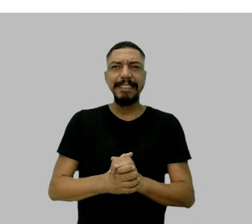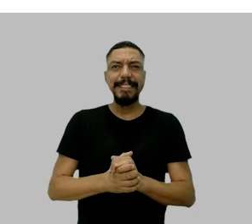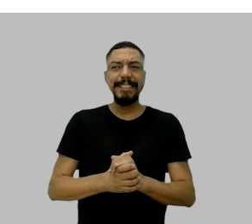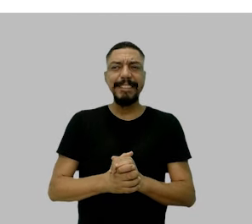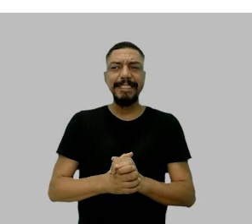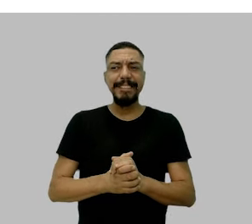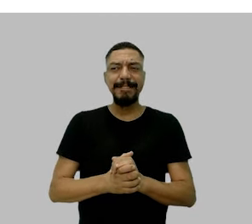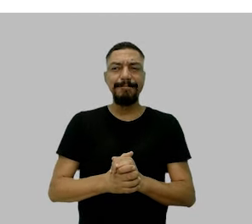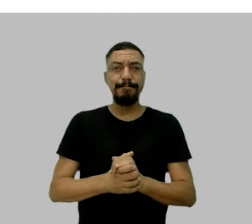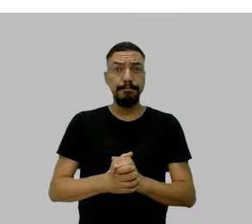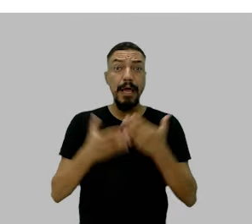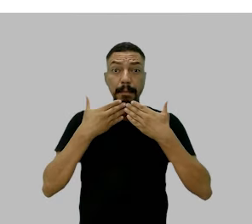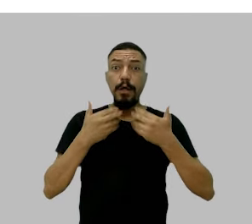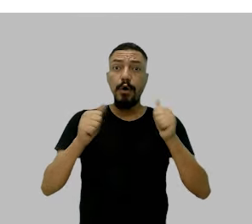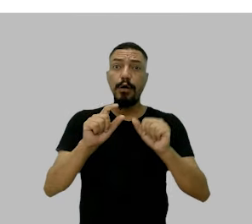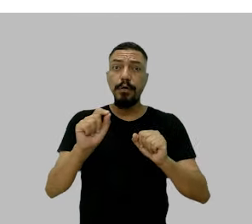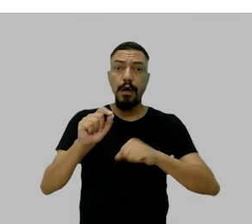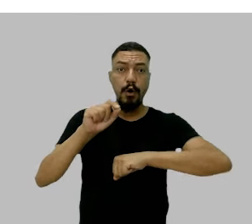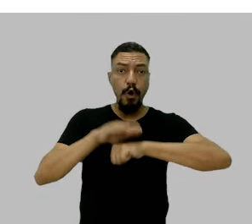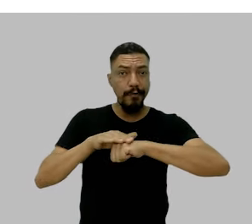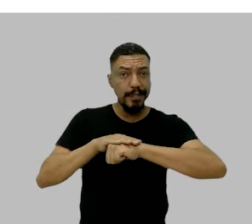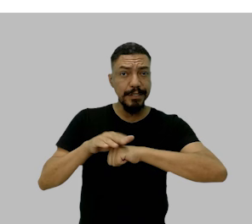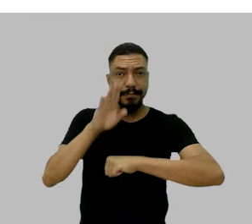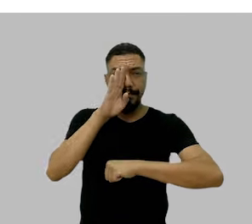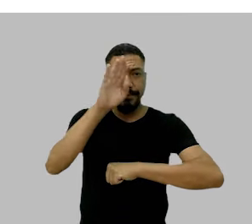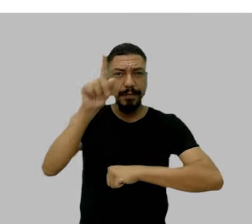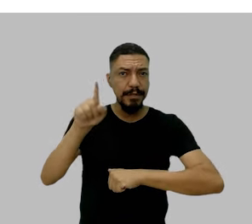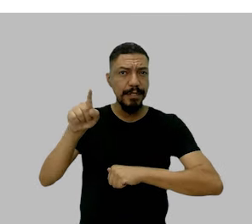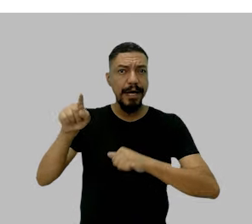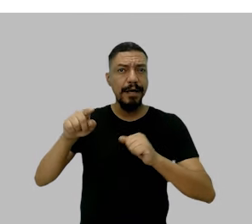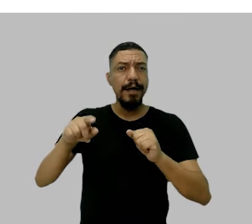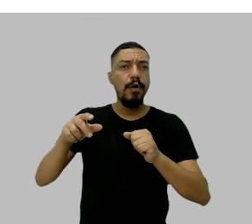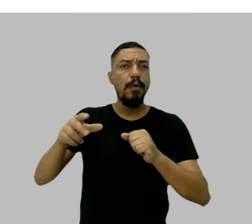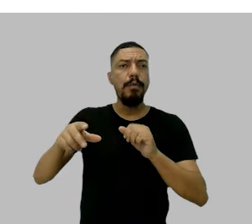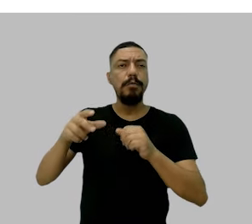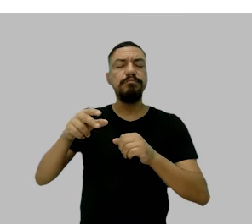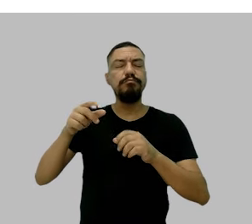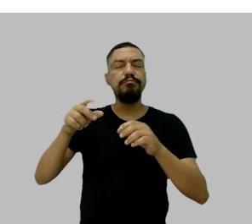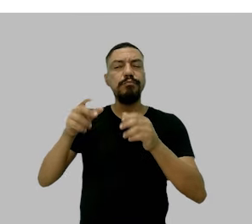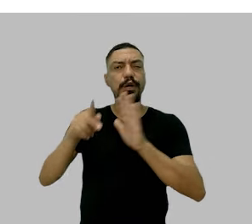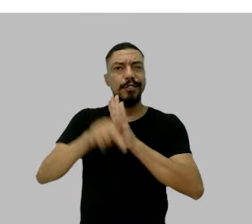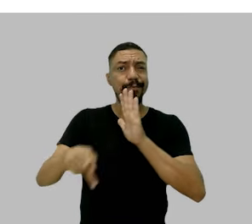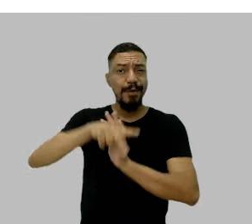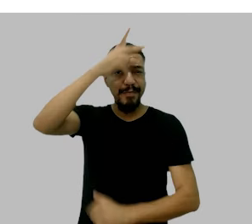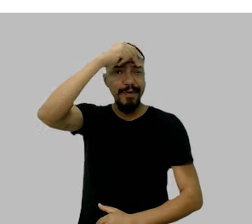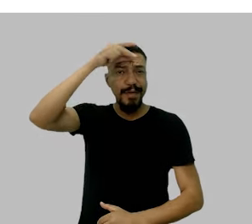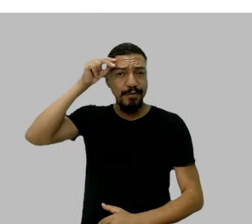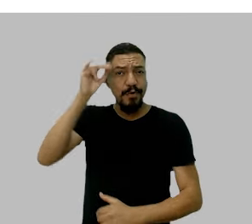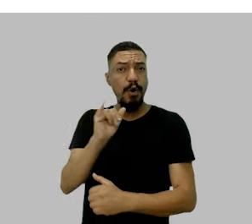E é melhor você conversar com o seu, principalmente na esfera municipal, conversa com o ente, fala, olha, aconteceu isso, isso,